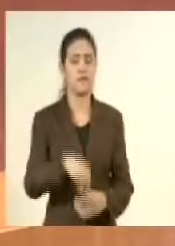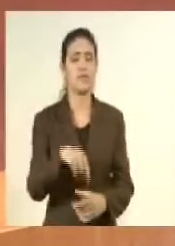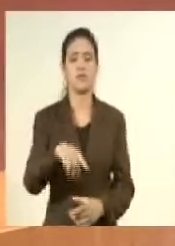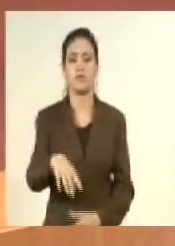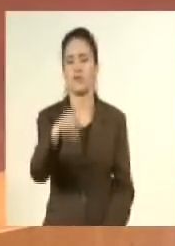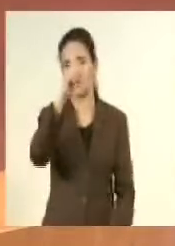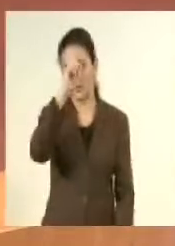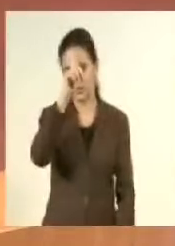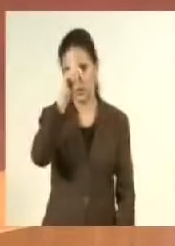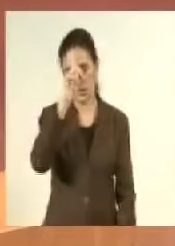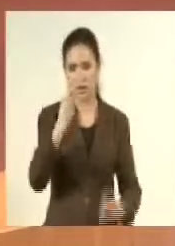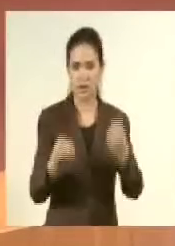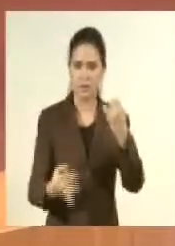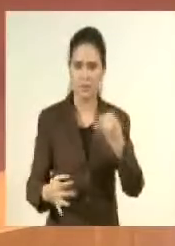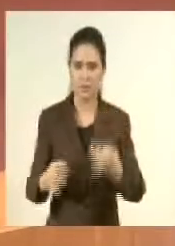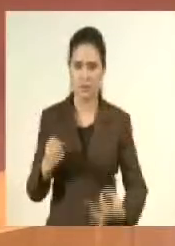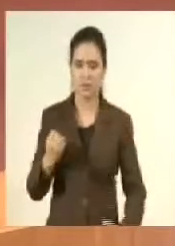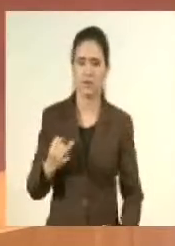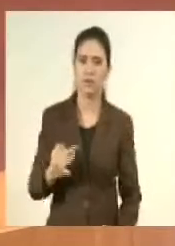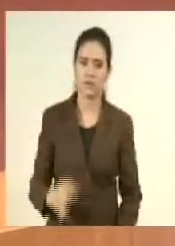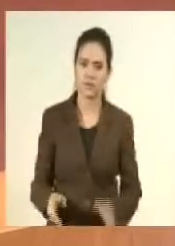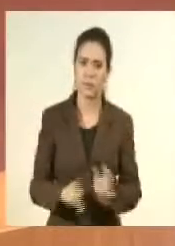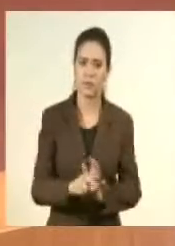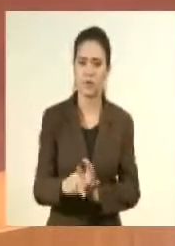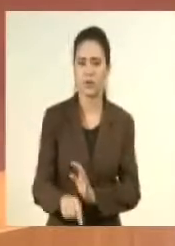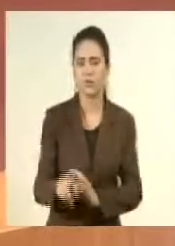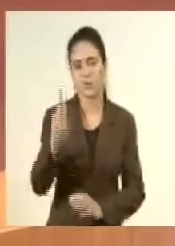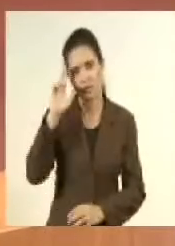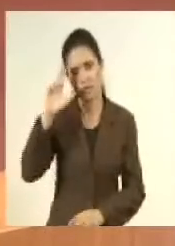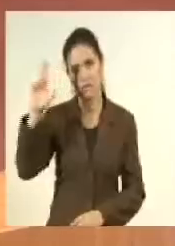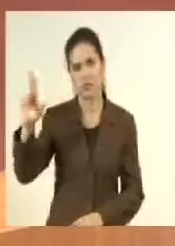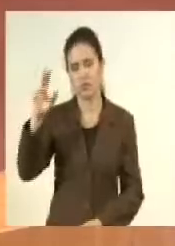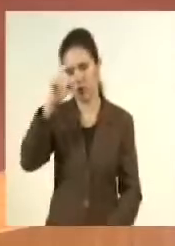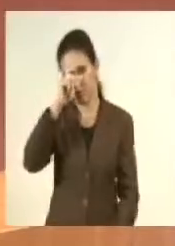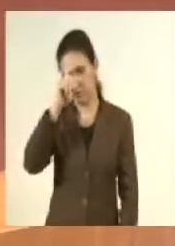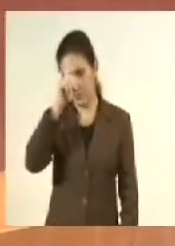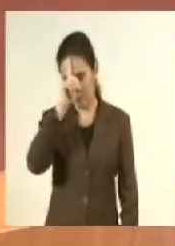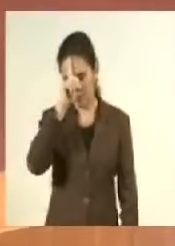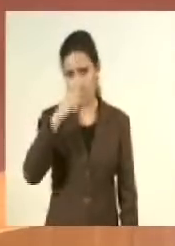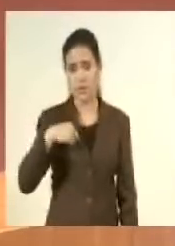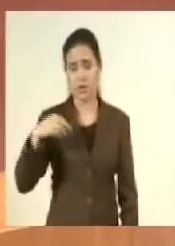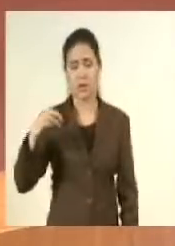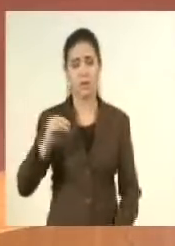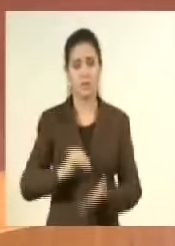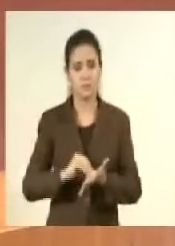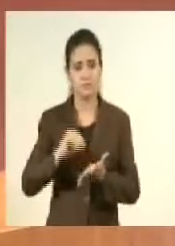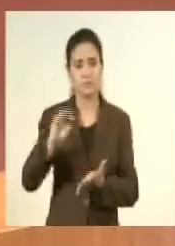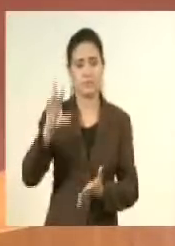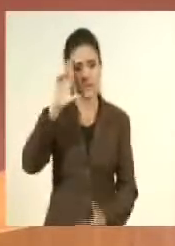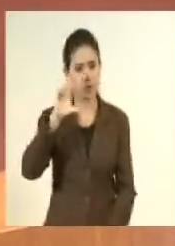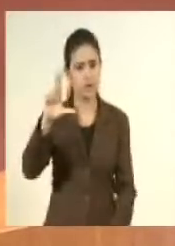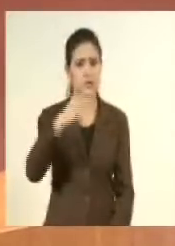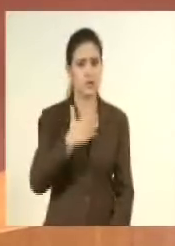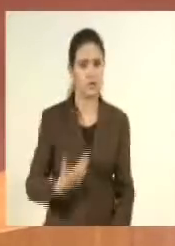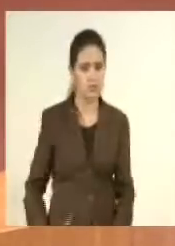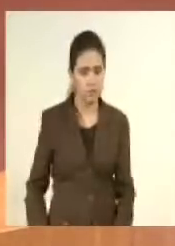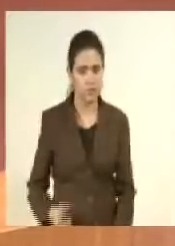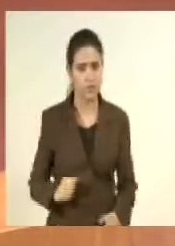para a própria direção do hospital. Vou encaminhar isso ao líder do governo para que